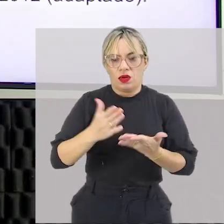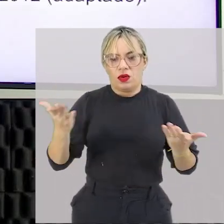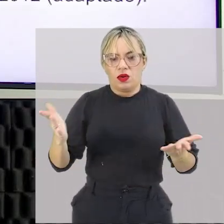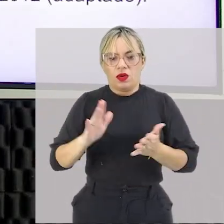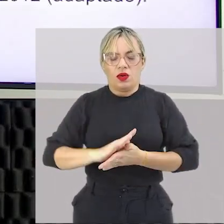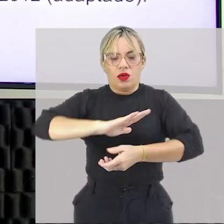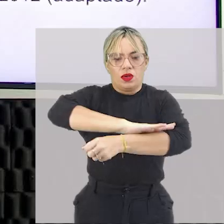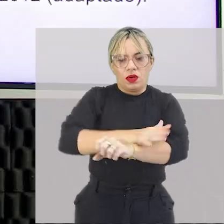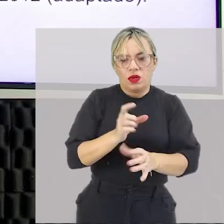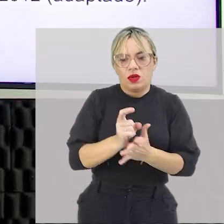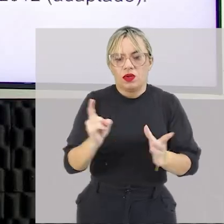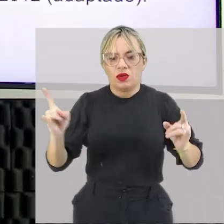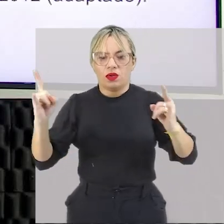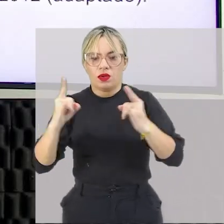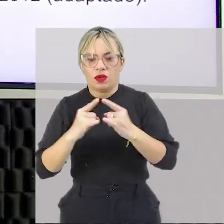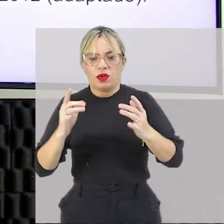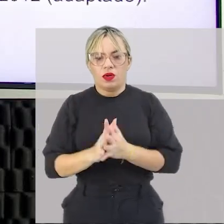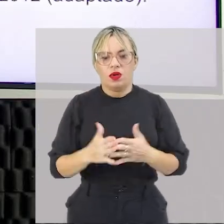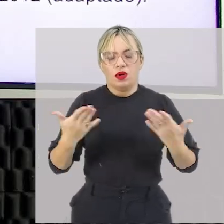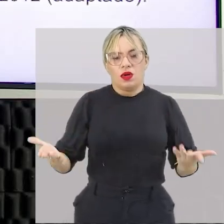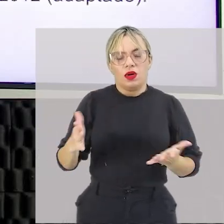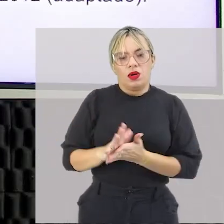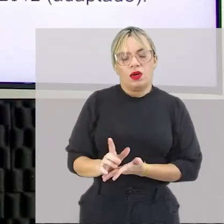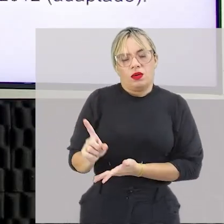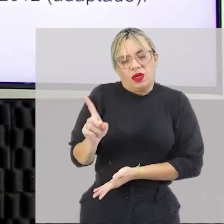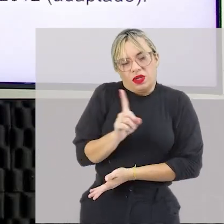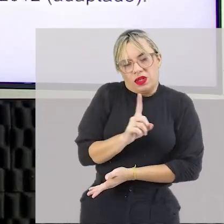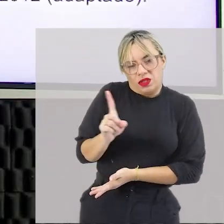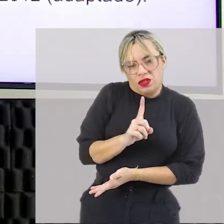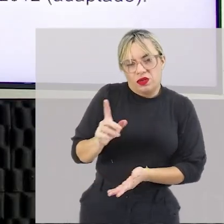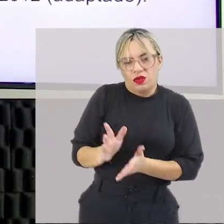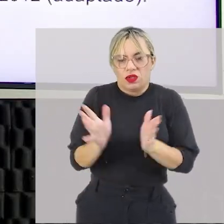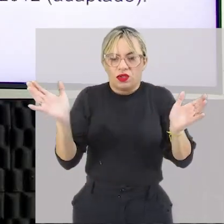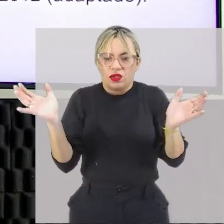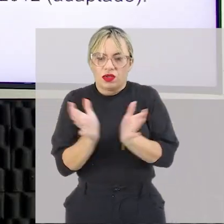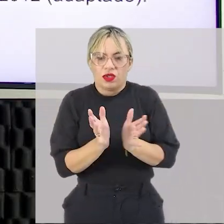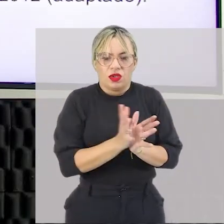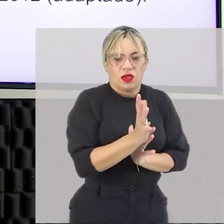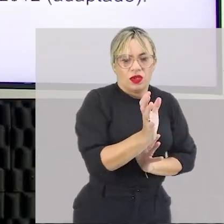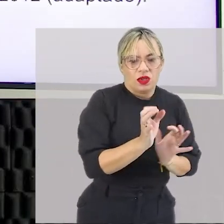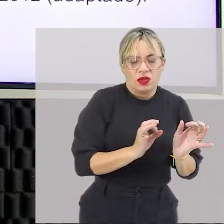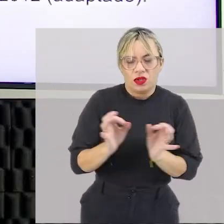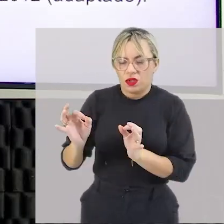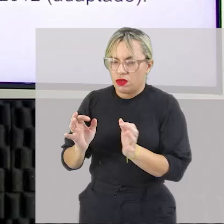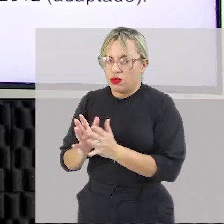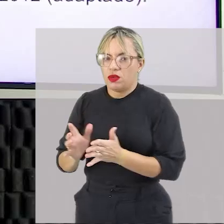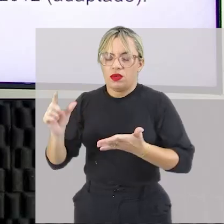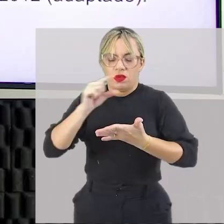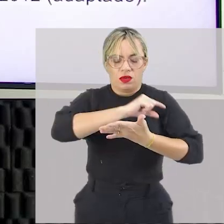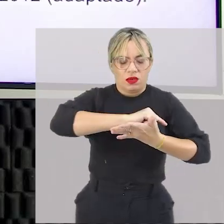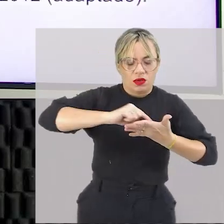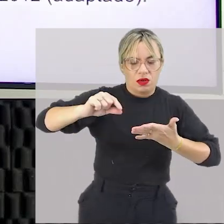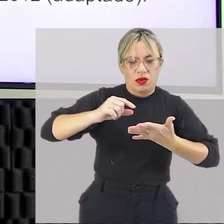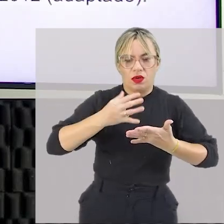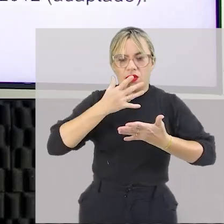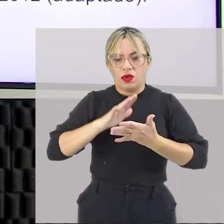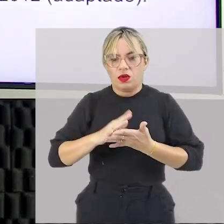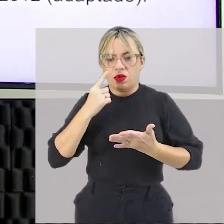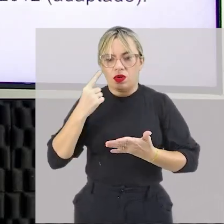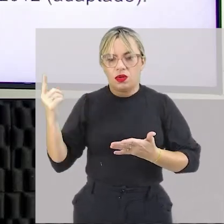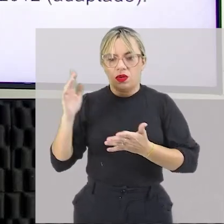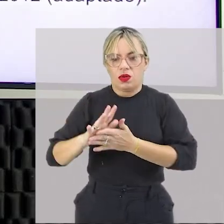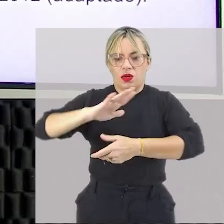seguinte: o racismo institucional é a negação coletiva, aí você já grifaria